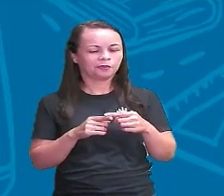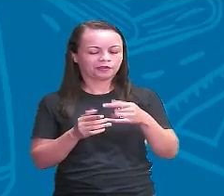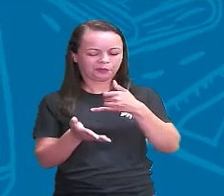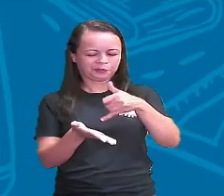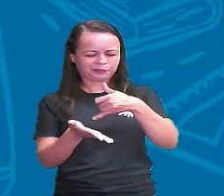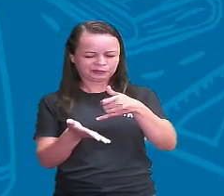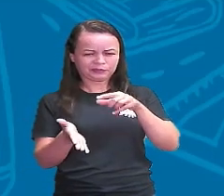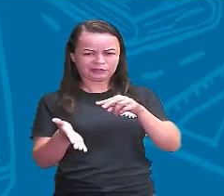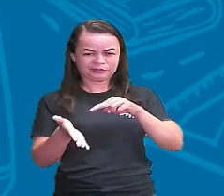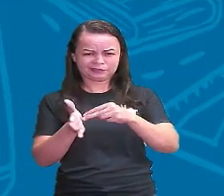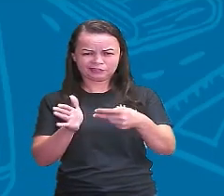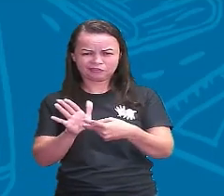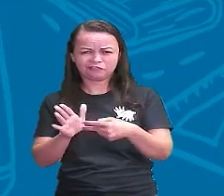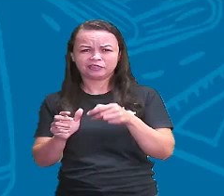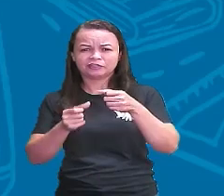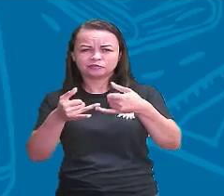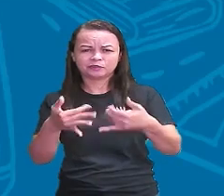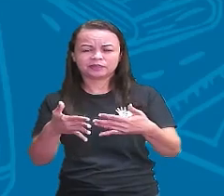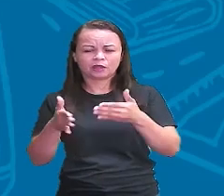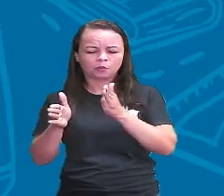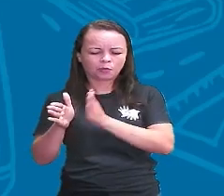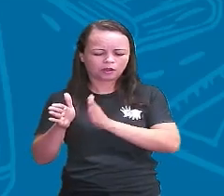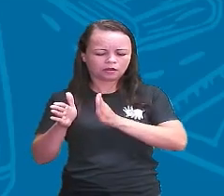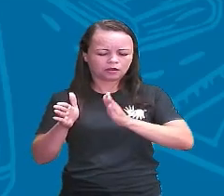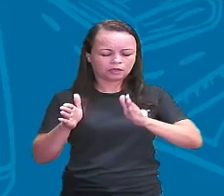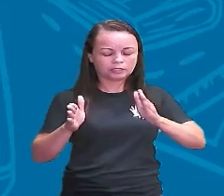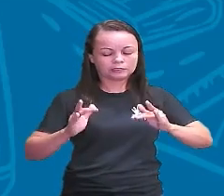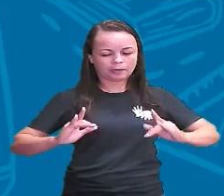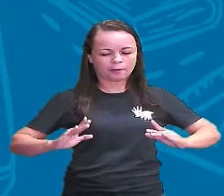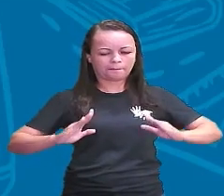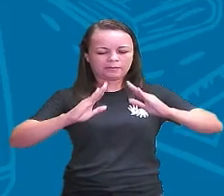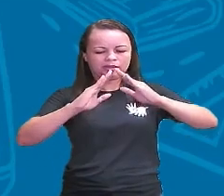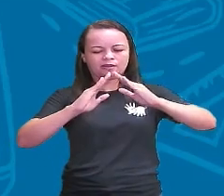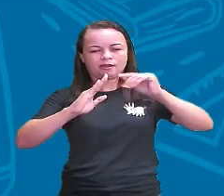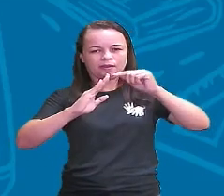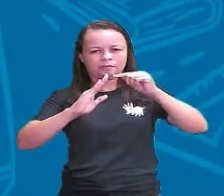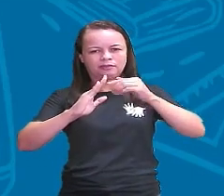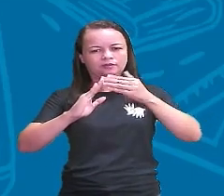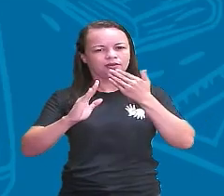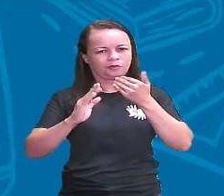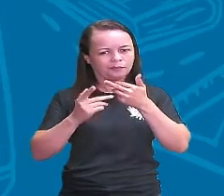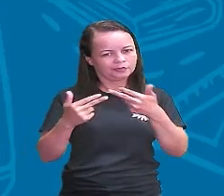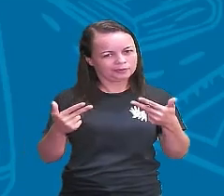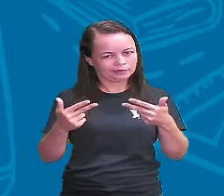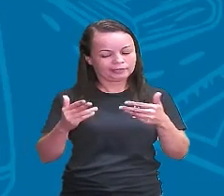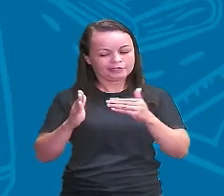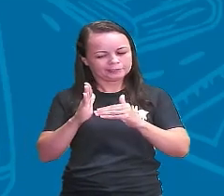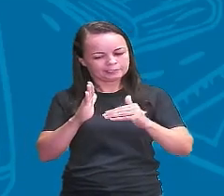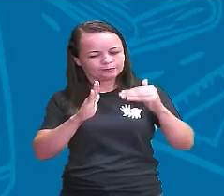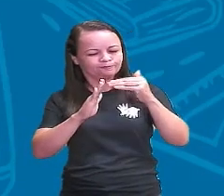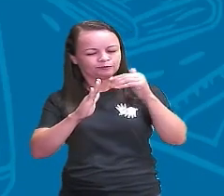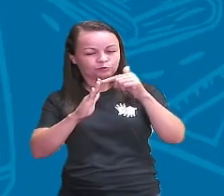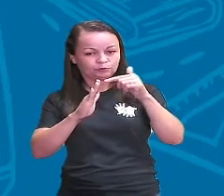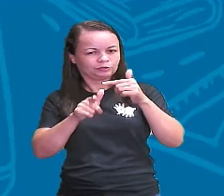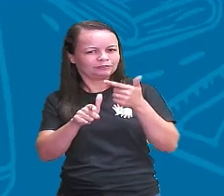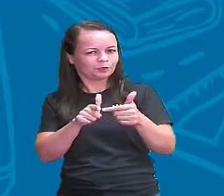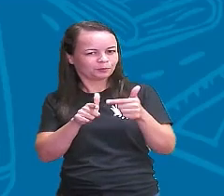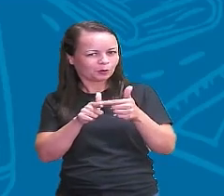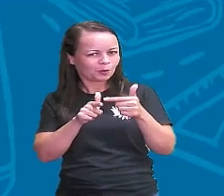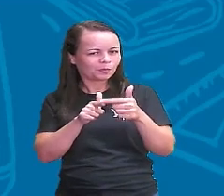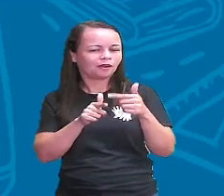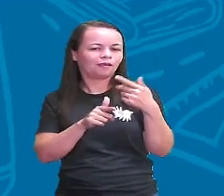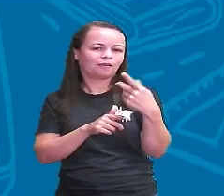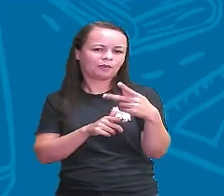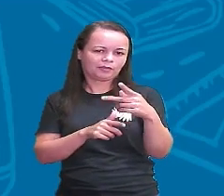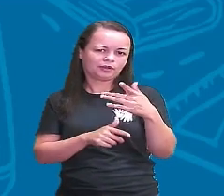energia, significa dizer que você não está seguindo aquela lógica da pirâmide alimentar, tá certo? E essa gordura vai acabar provocando aí